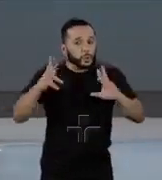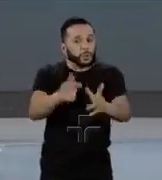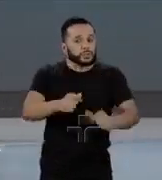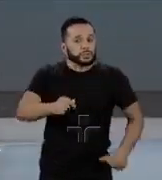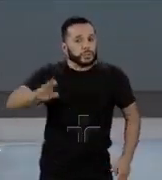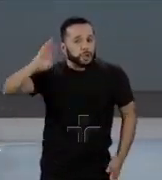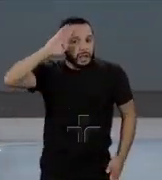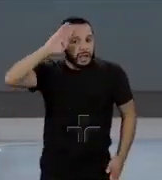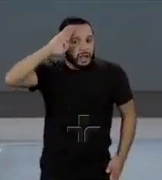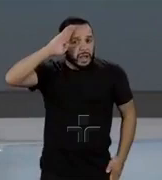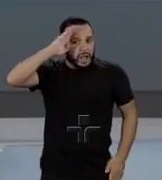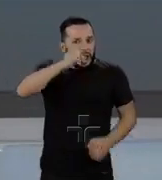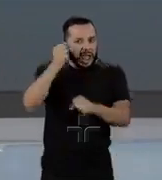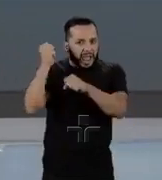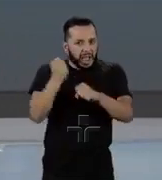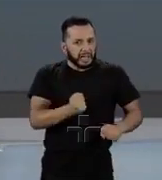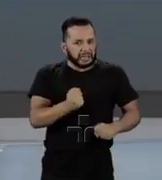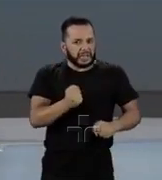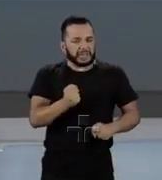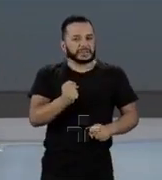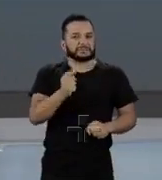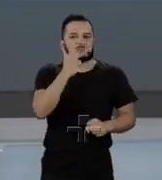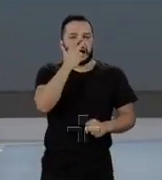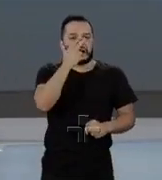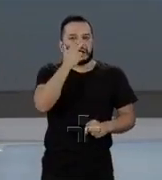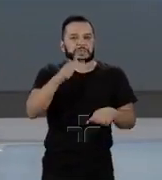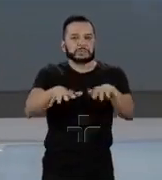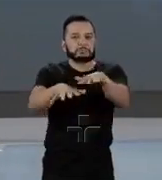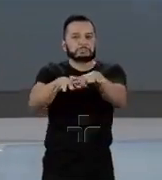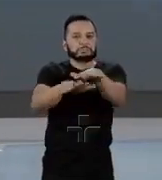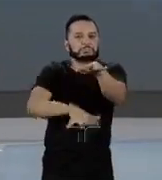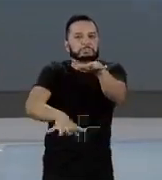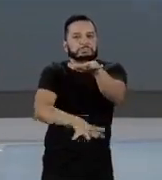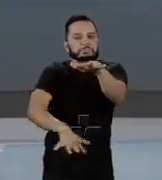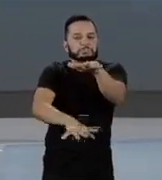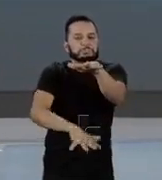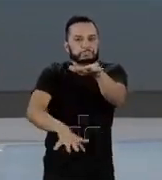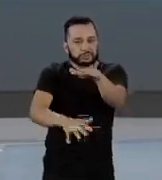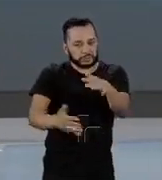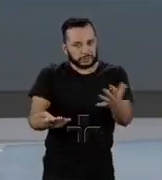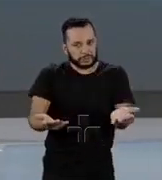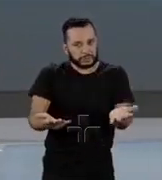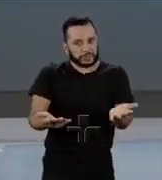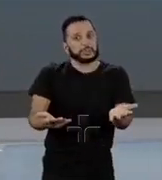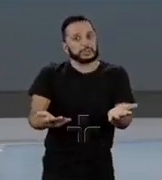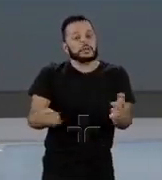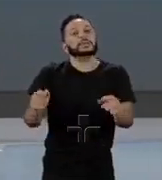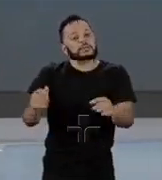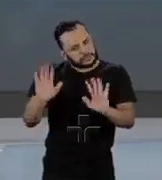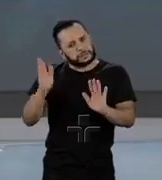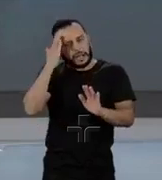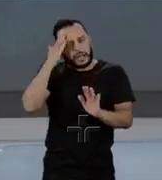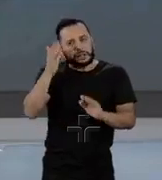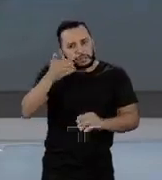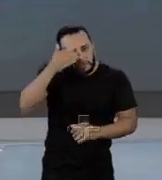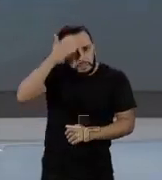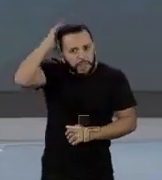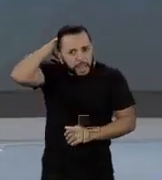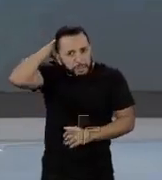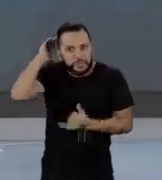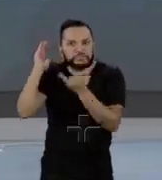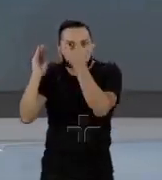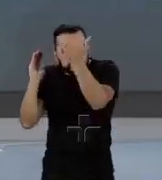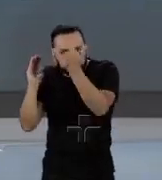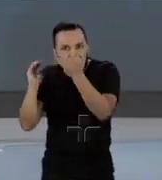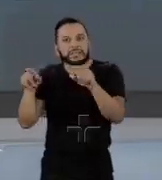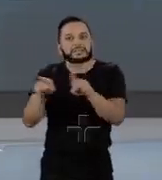eleitoral para o Temer, ou o grupo do Temer. É um custo de desarticulação e desmoralização do Exército. Mas eu acredito que, aí